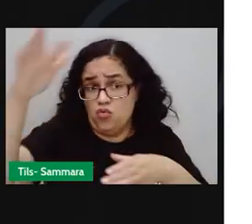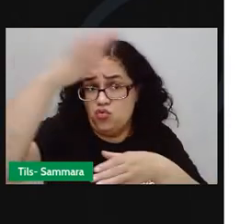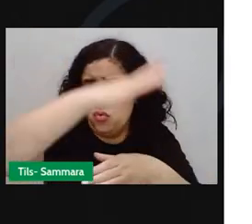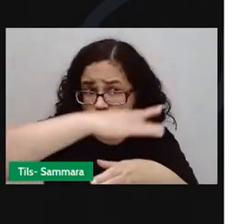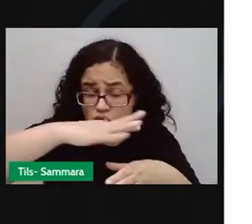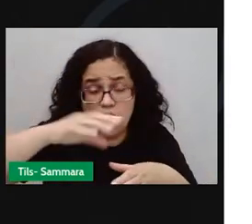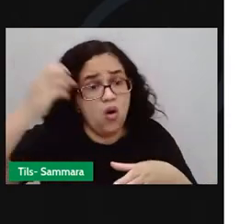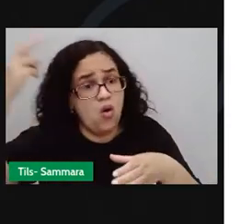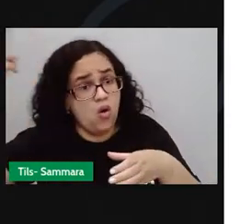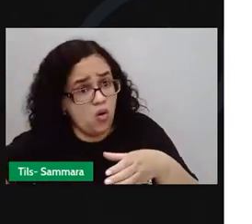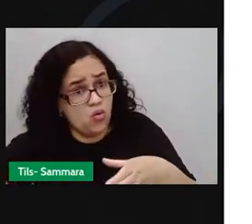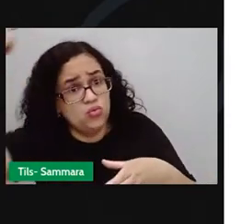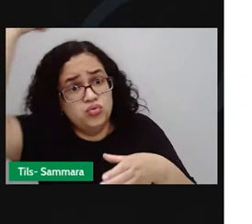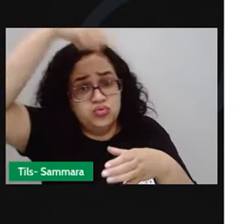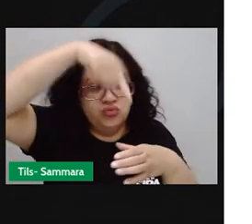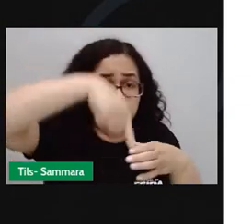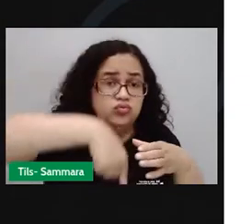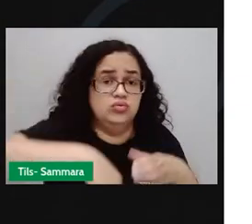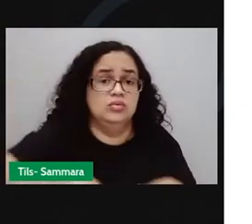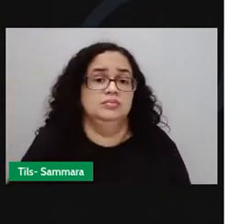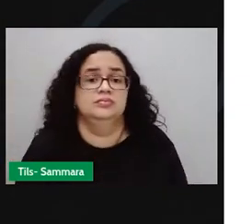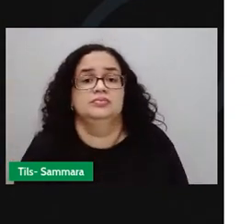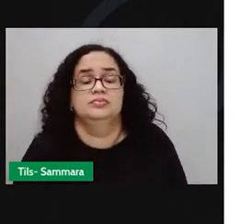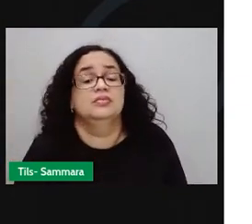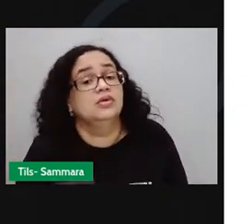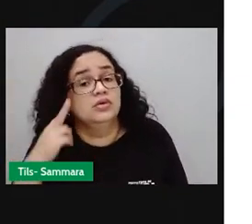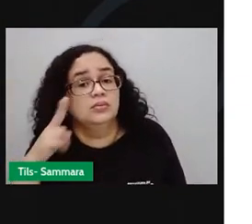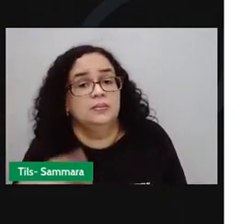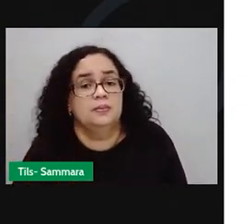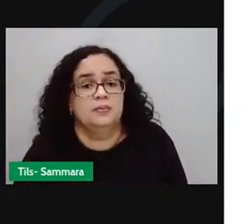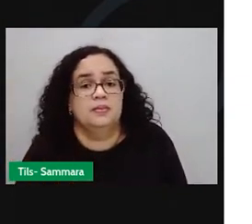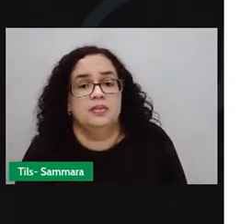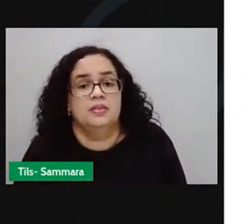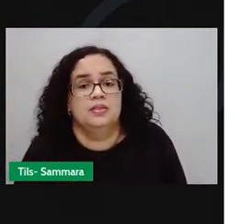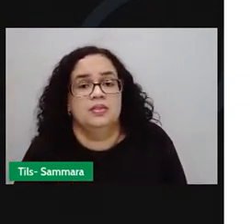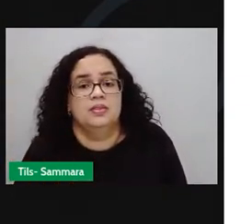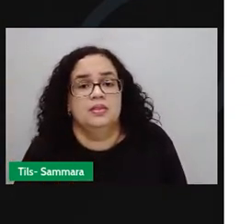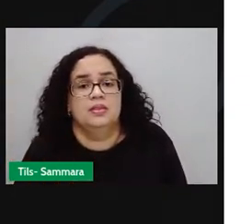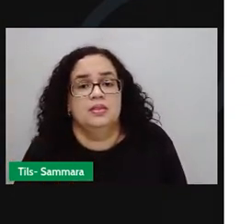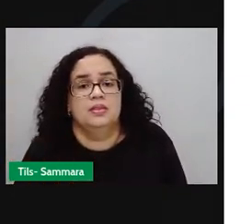flutuar ou ele vai afundar? Vamos pro teste?